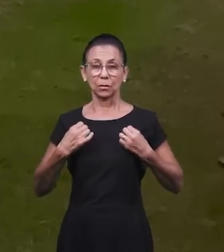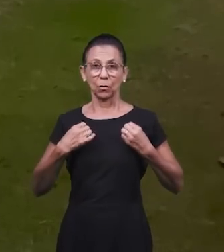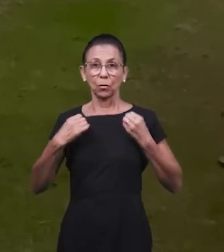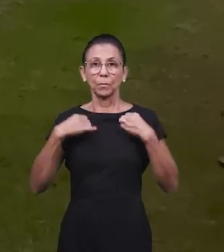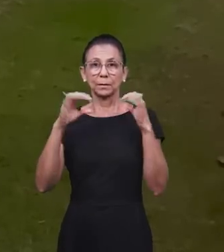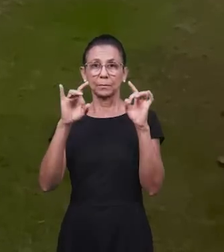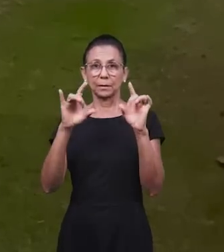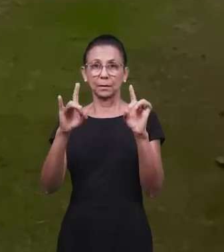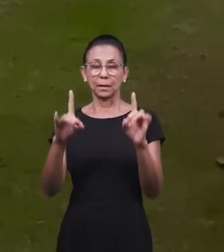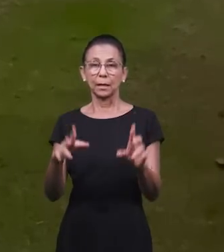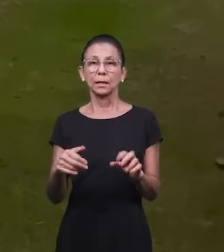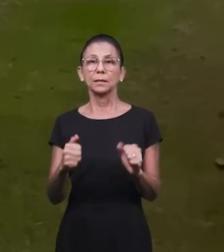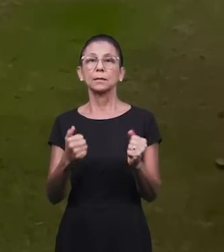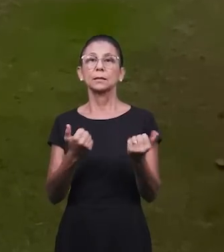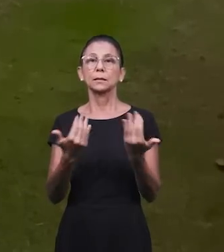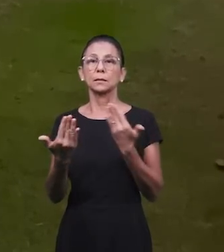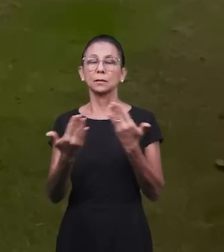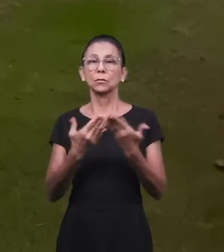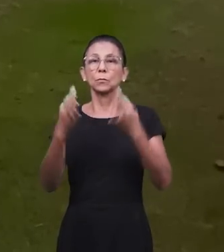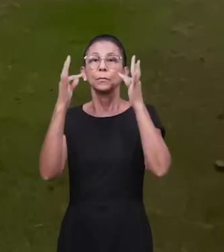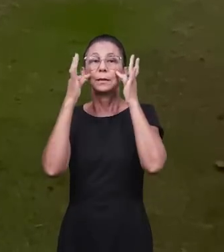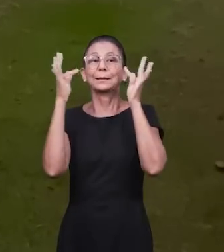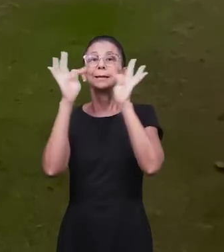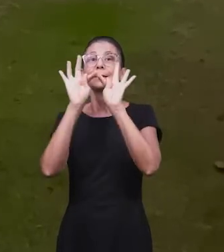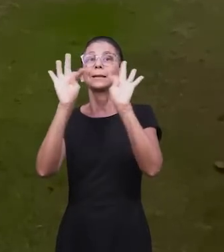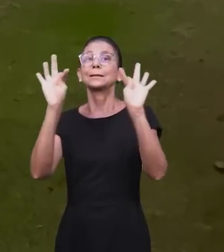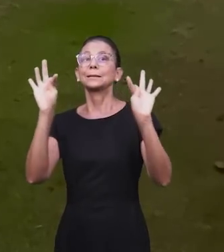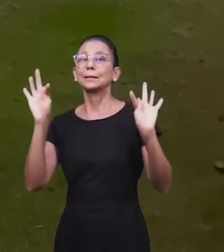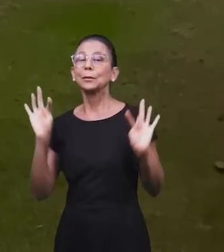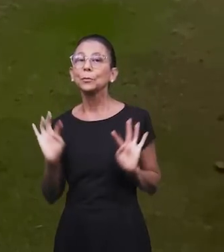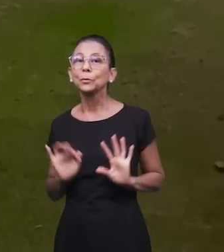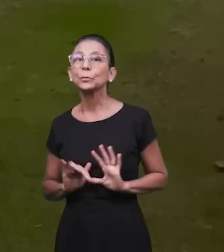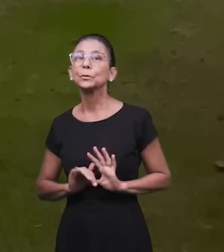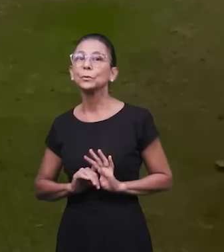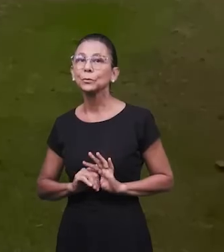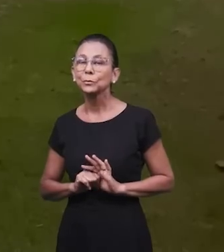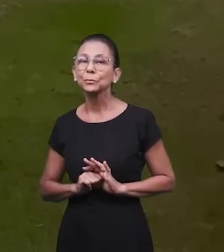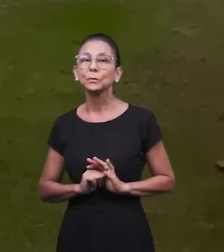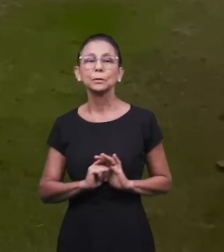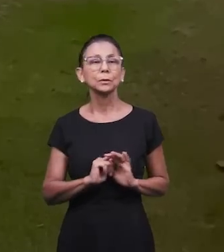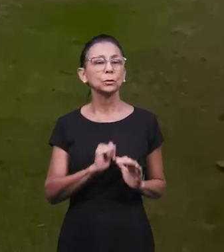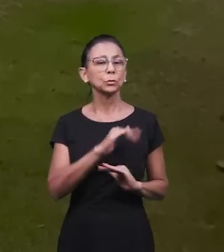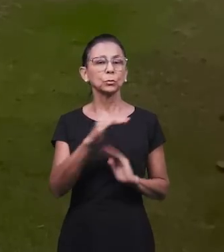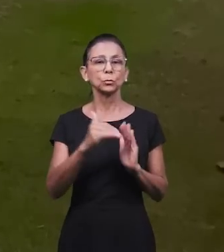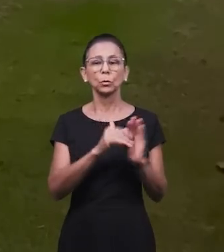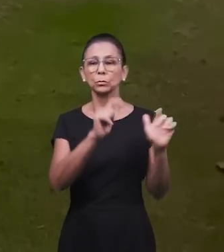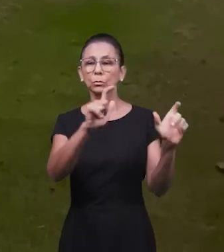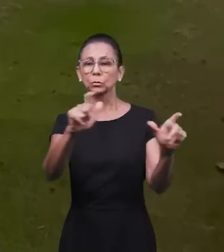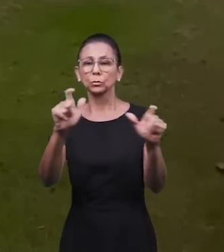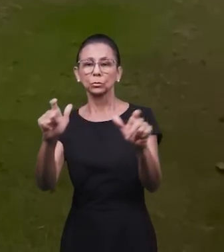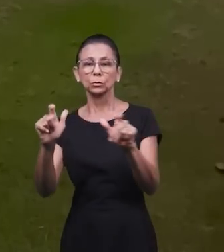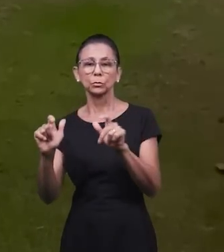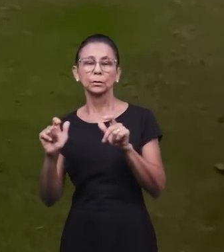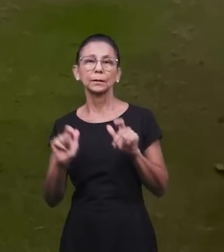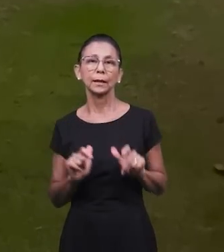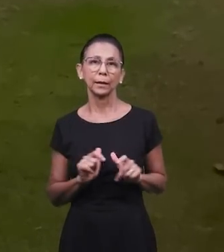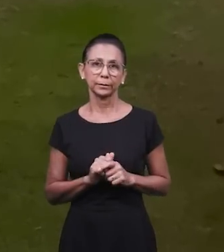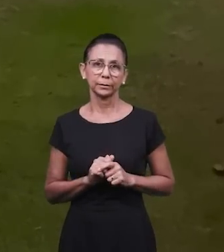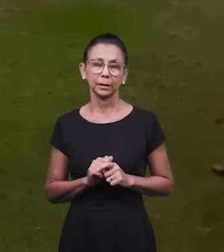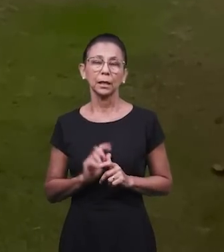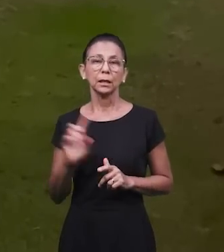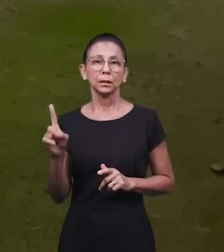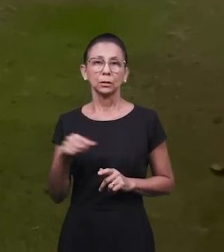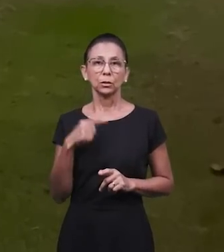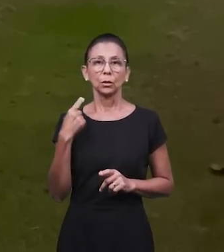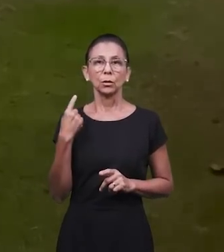o filho, ele tinha o cheiro do campo, que fala do bom cheiro de Cristo. E isso nos fala do que? É a